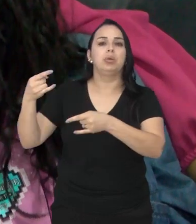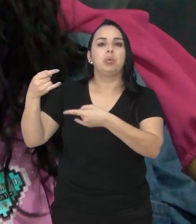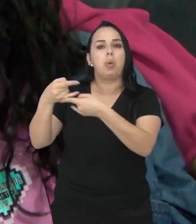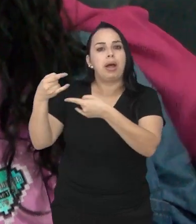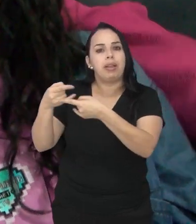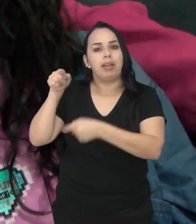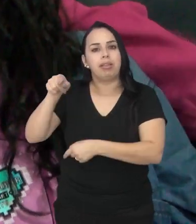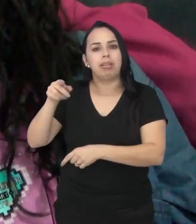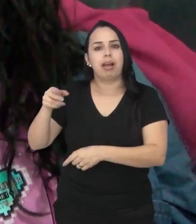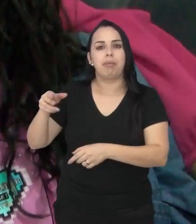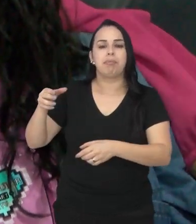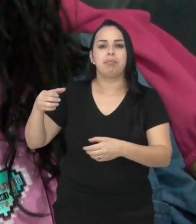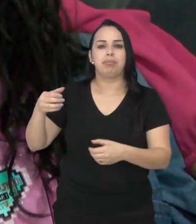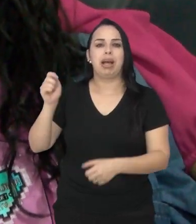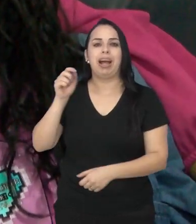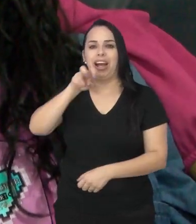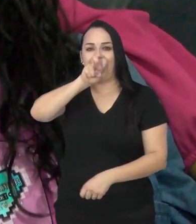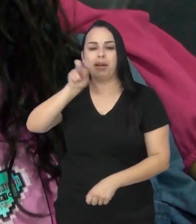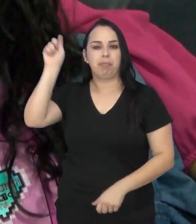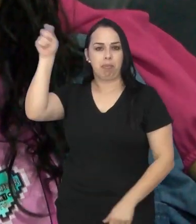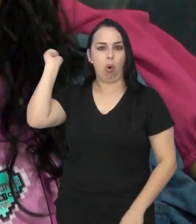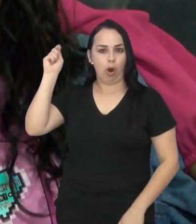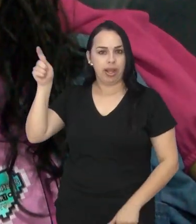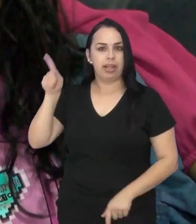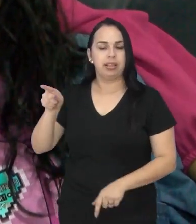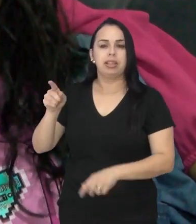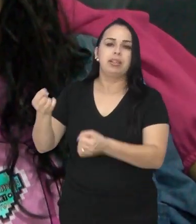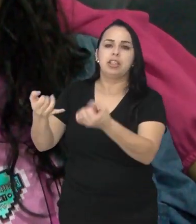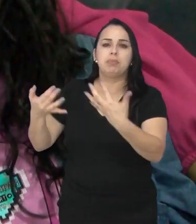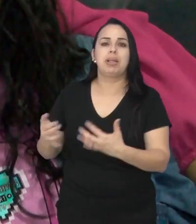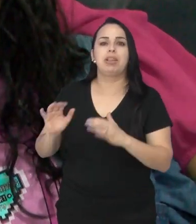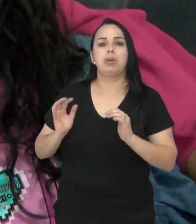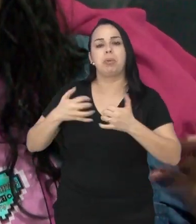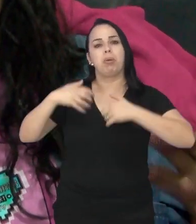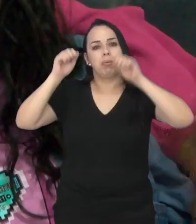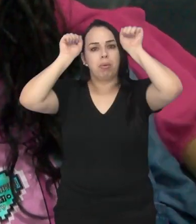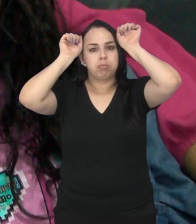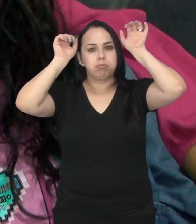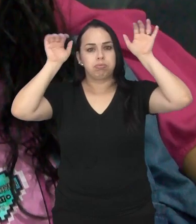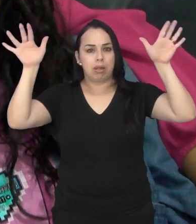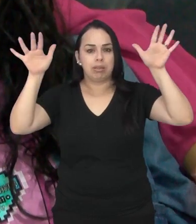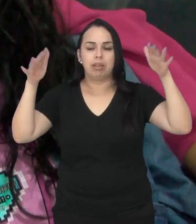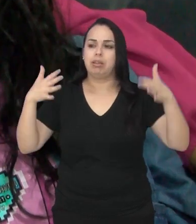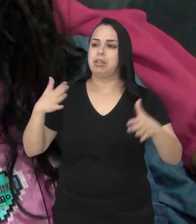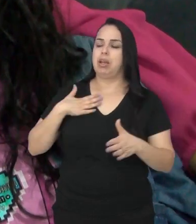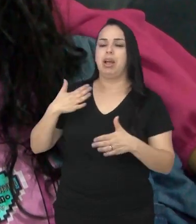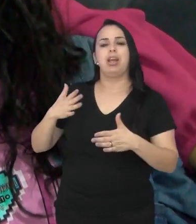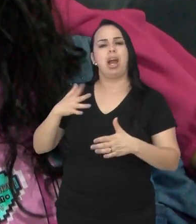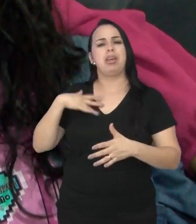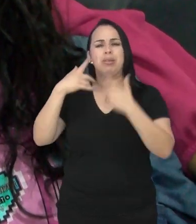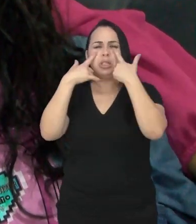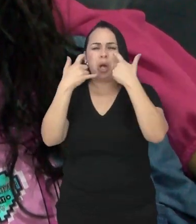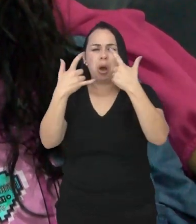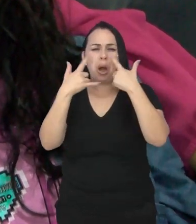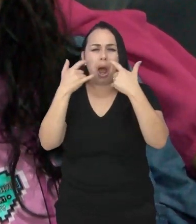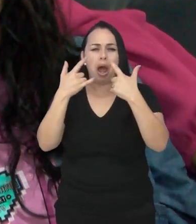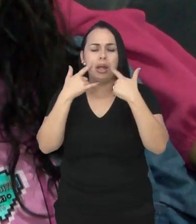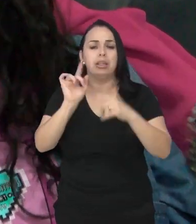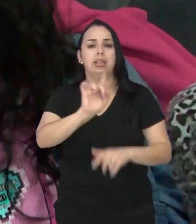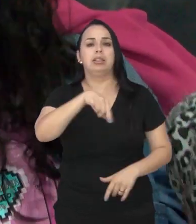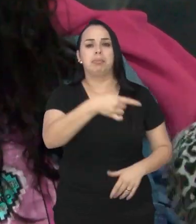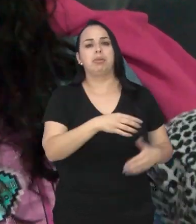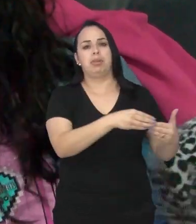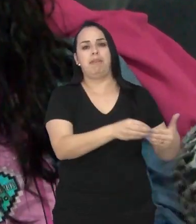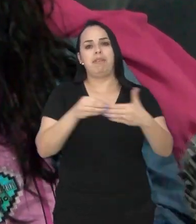Mônica, do anjinho, falando sobre o autismo. Por cima, assim, daí eu fiquei em choque, chorei bastante e